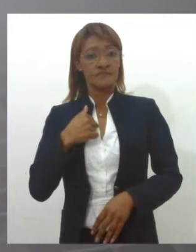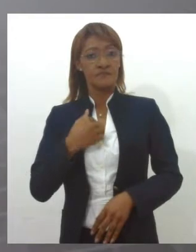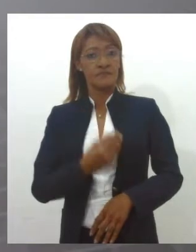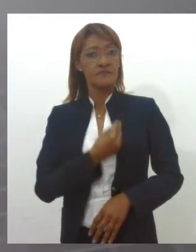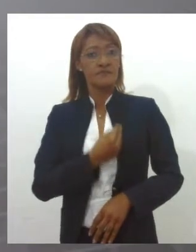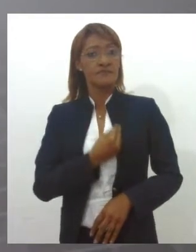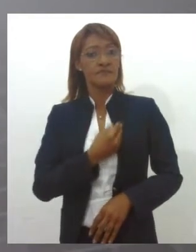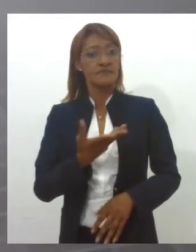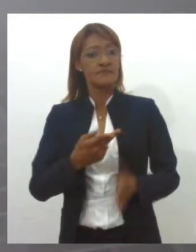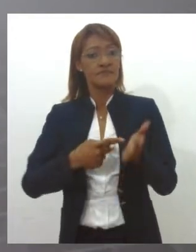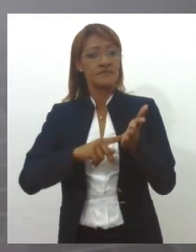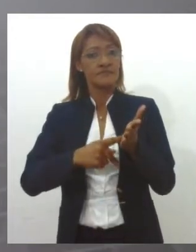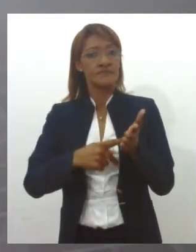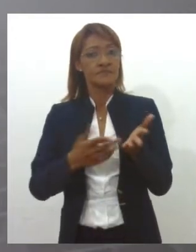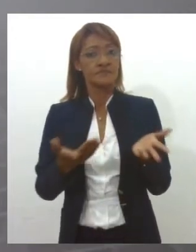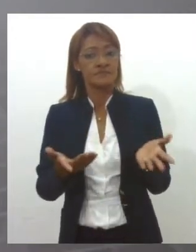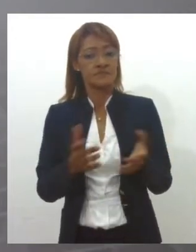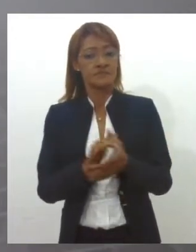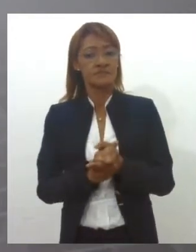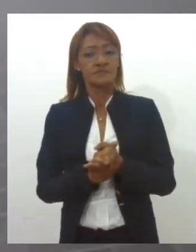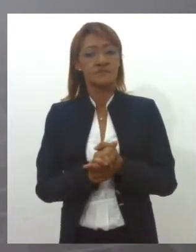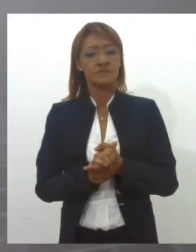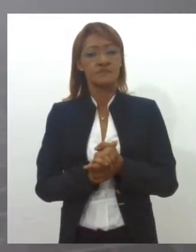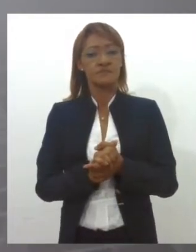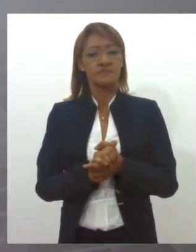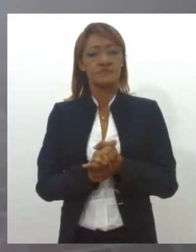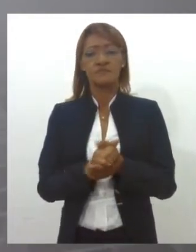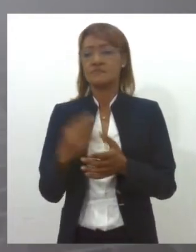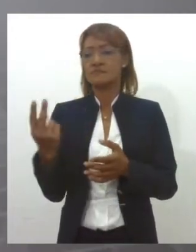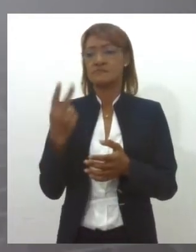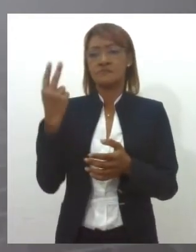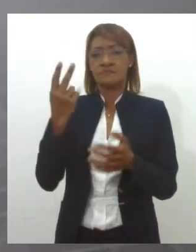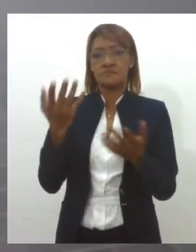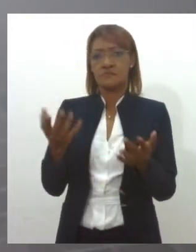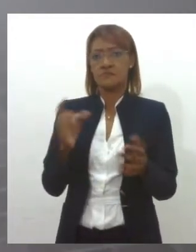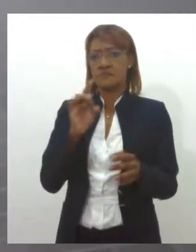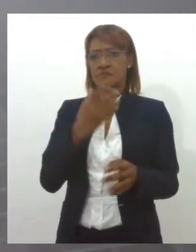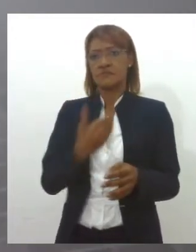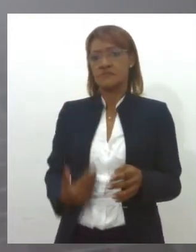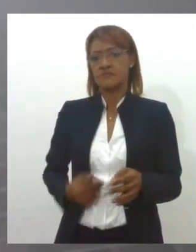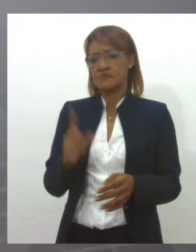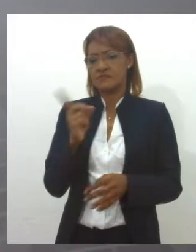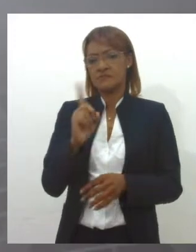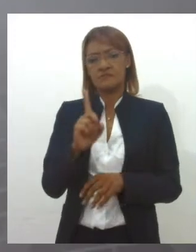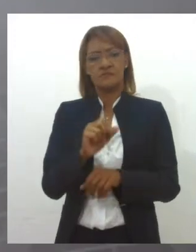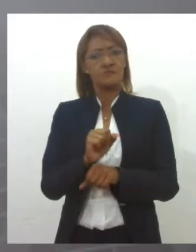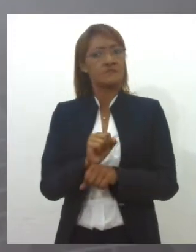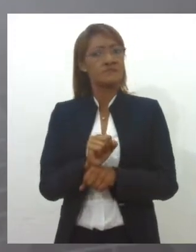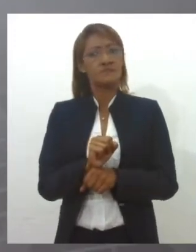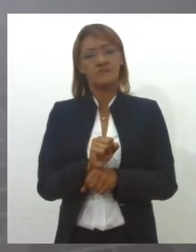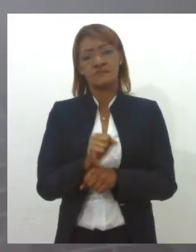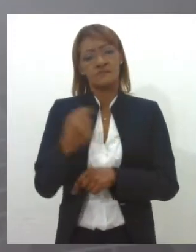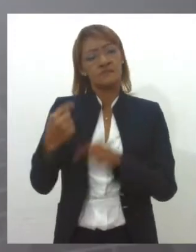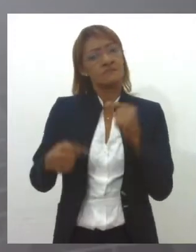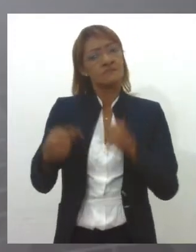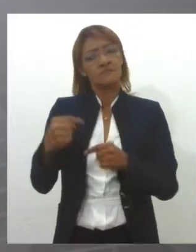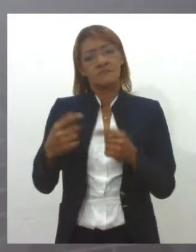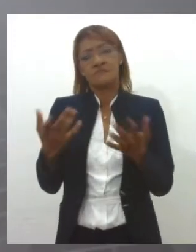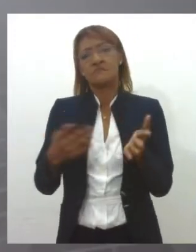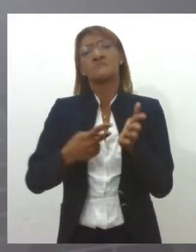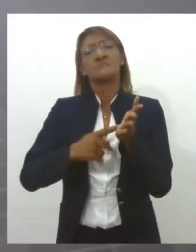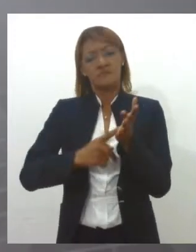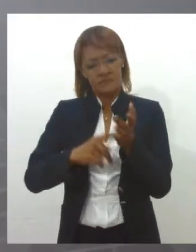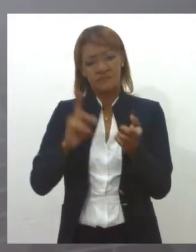sindical Quem é essas comissões que são ser valorizados não é só o governo que tem uma comissão de negociação em uma mesa de negociação sindical